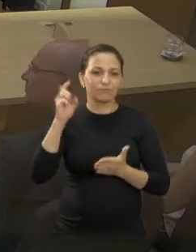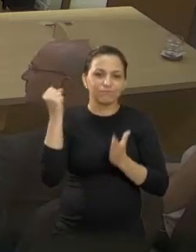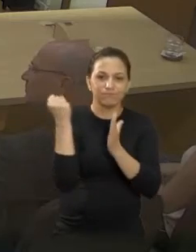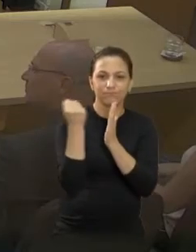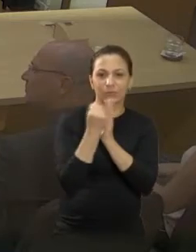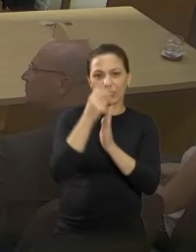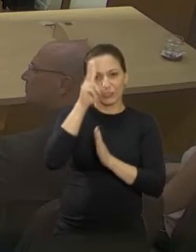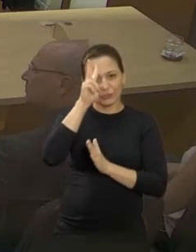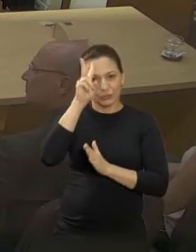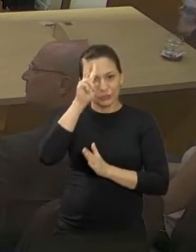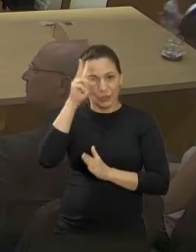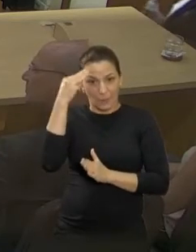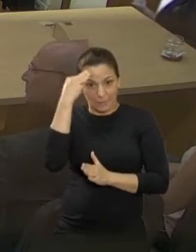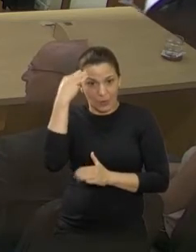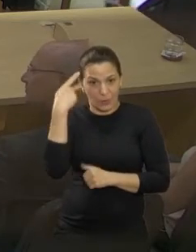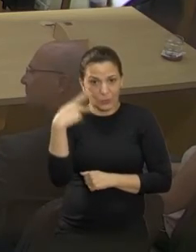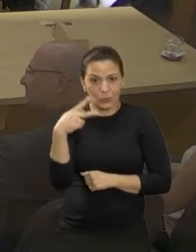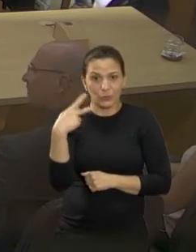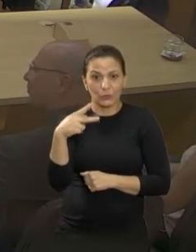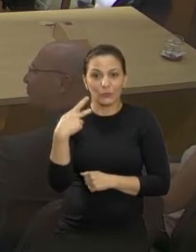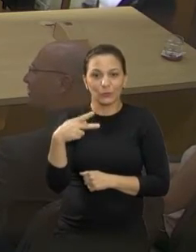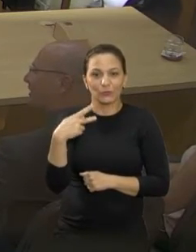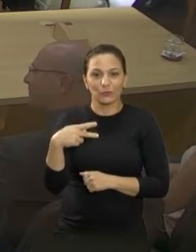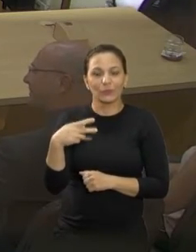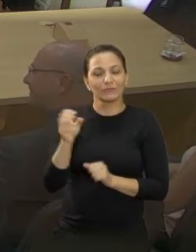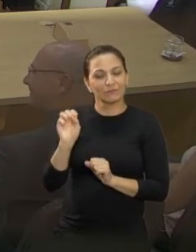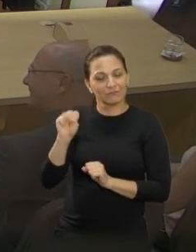sempre a sua história, e marcará, não é, professor?